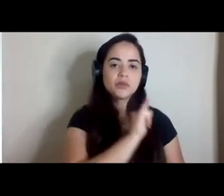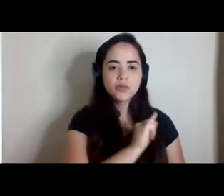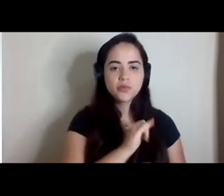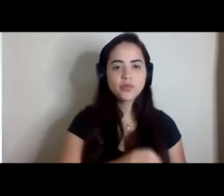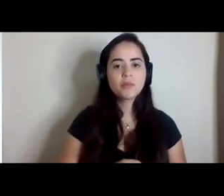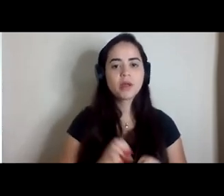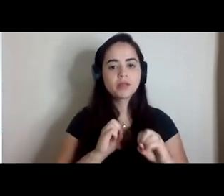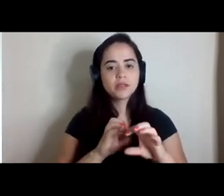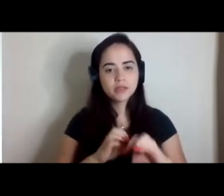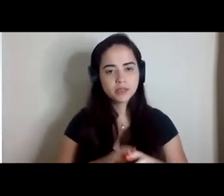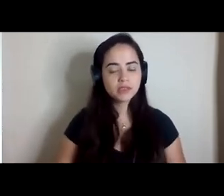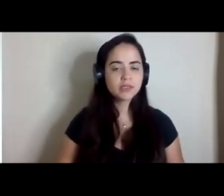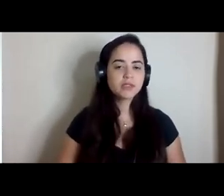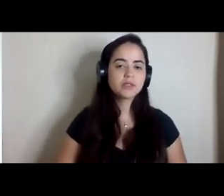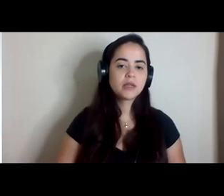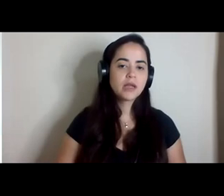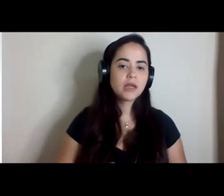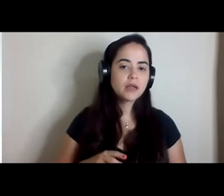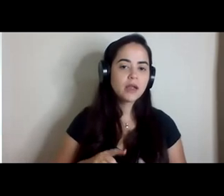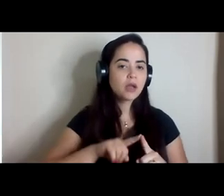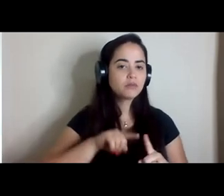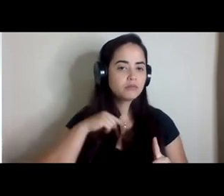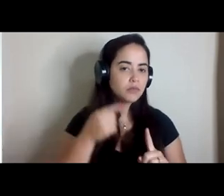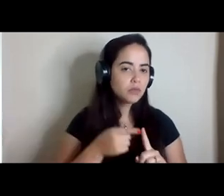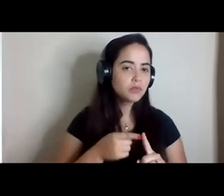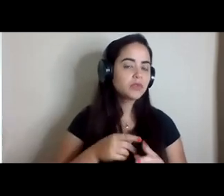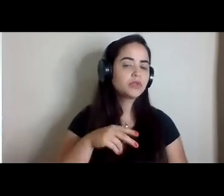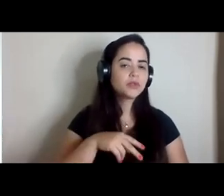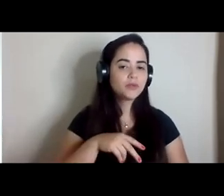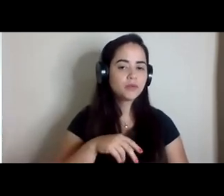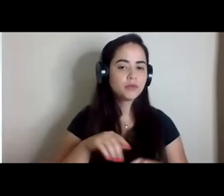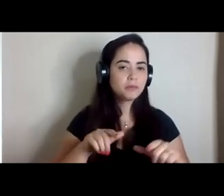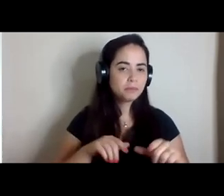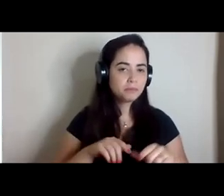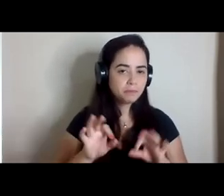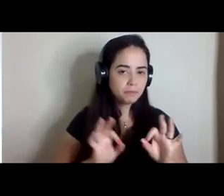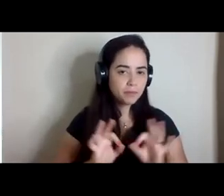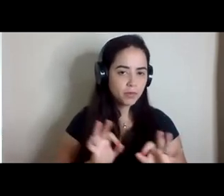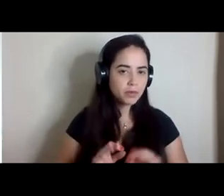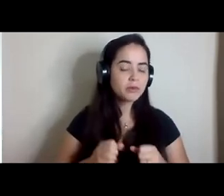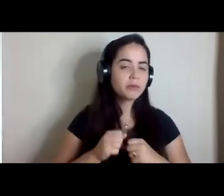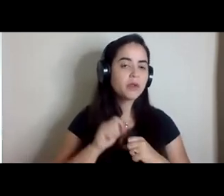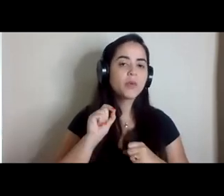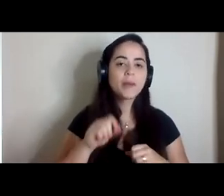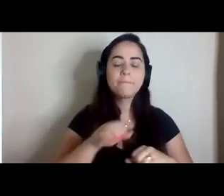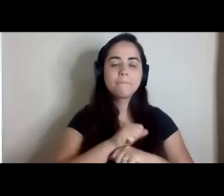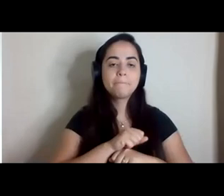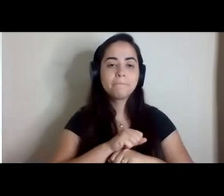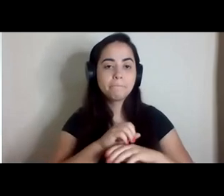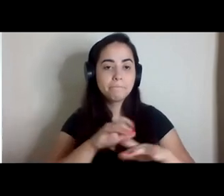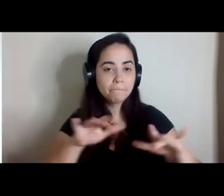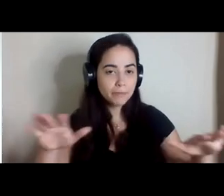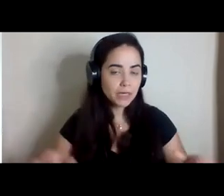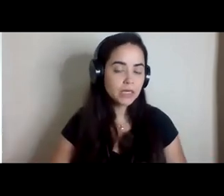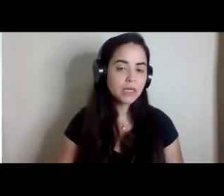ser do programa. Né? Sempre bom a gente lembrar isso, ampliar os processos de formação em educação profissional e